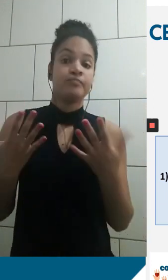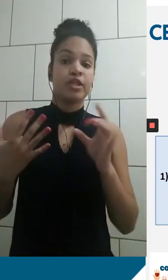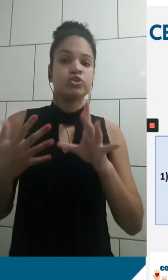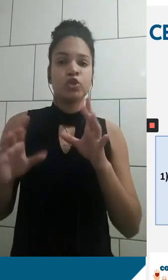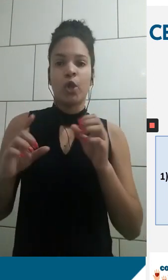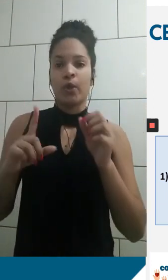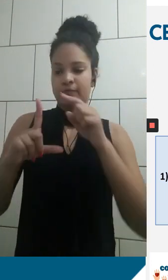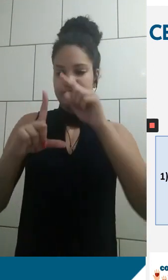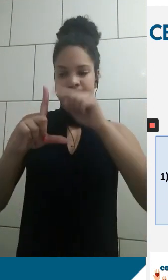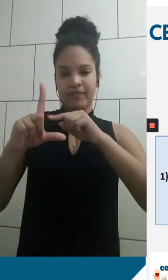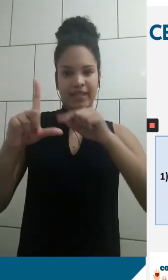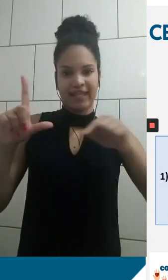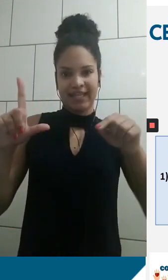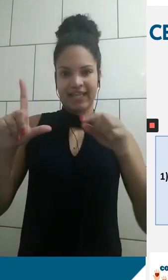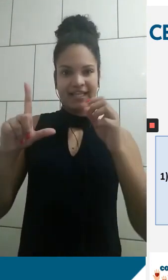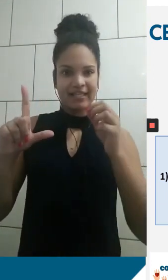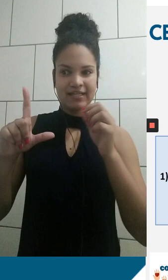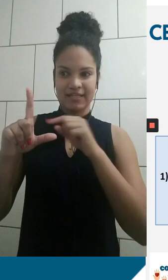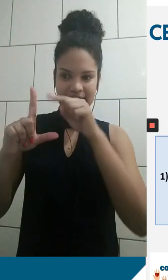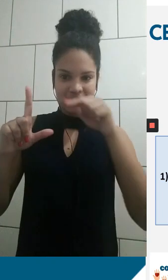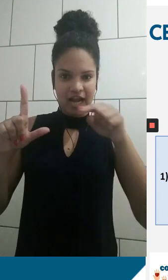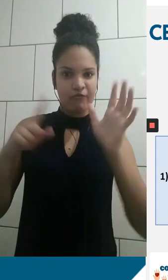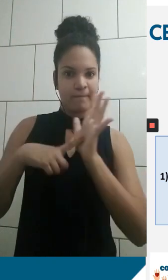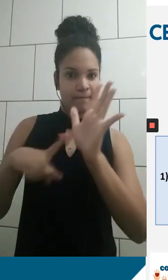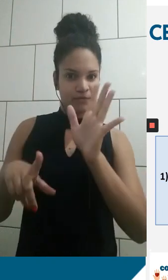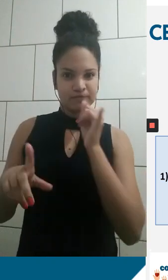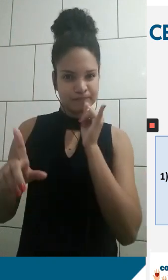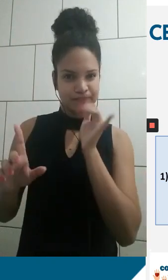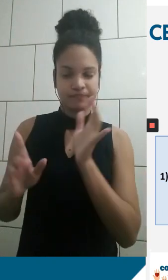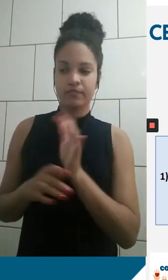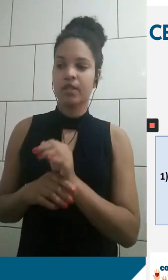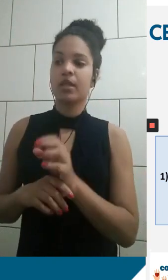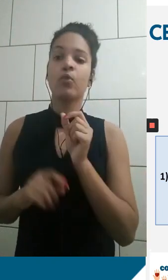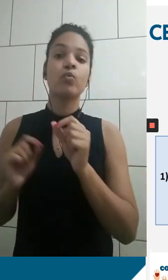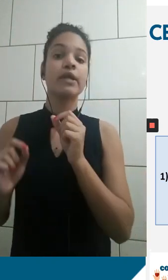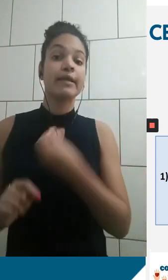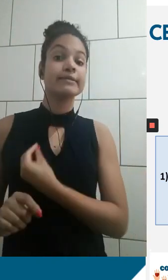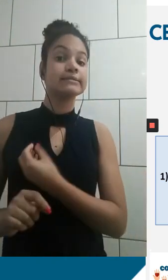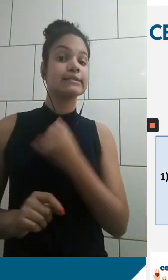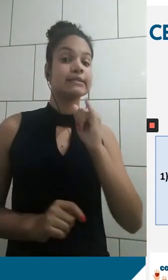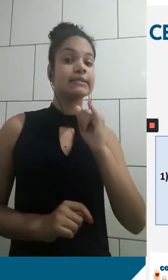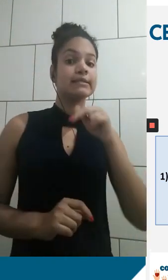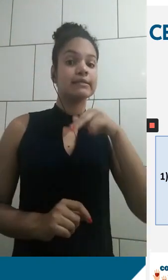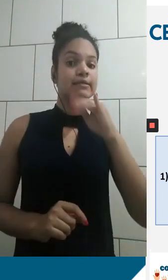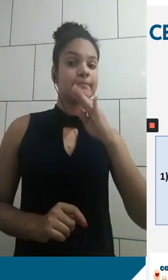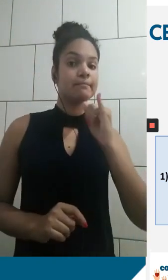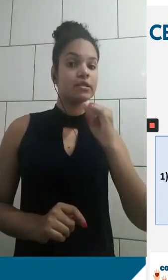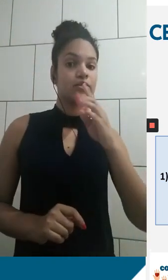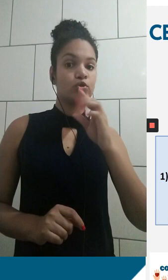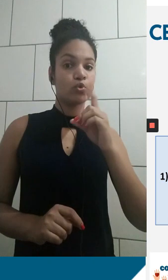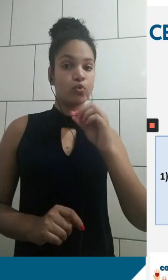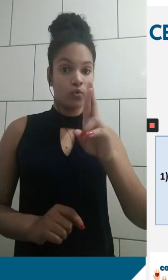e refletirem, a presença de inibidores. Também você pode ter inibidores de enzimas, moléculas que